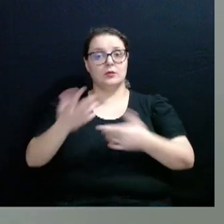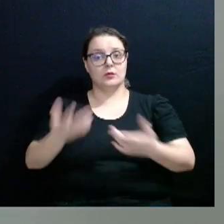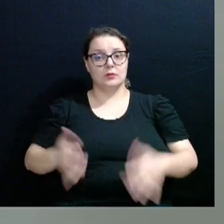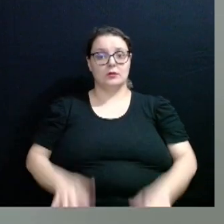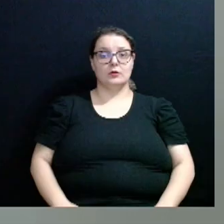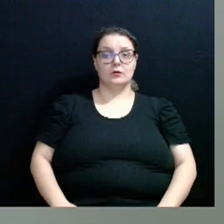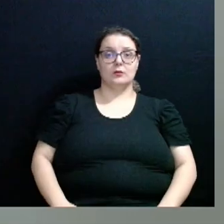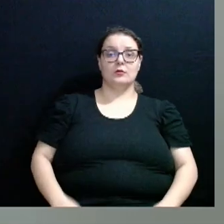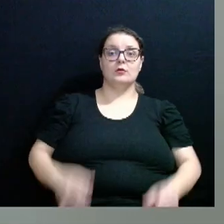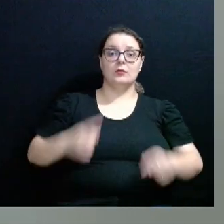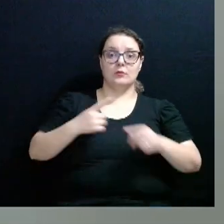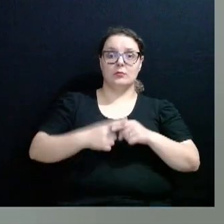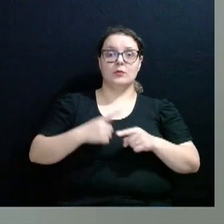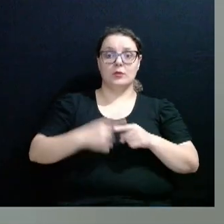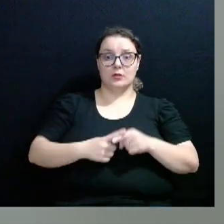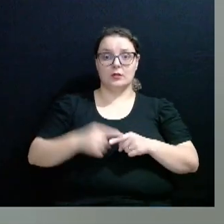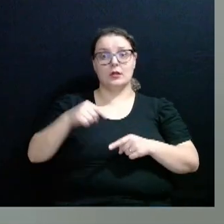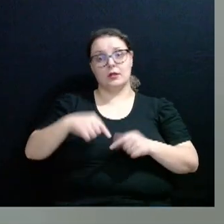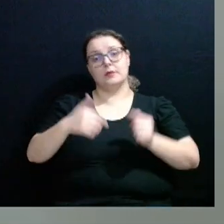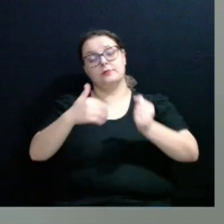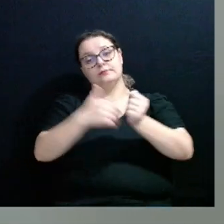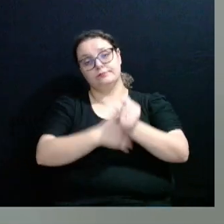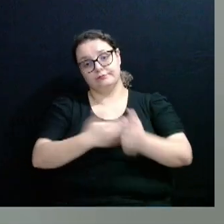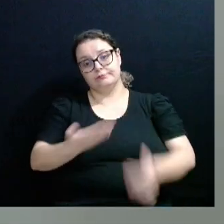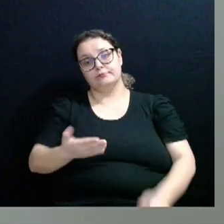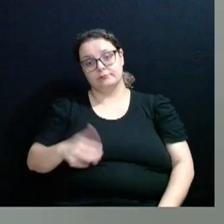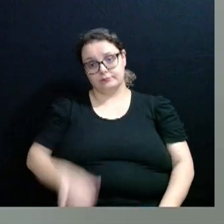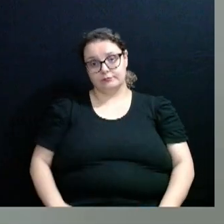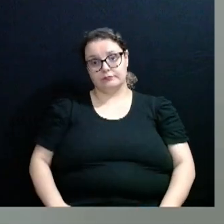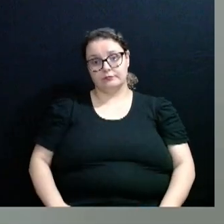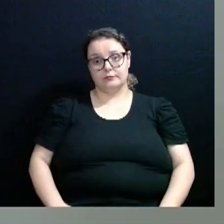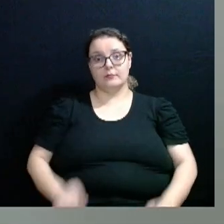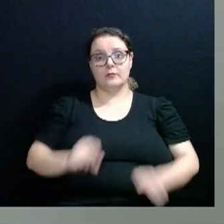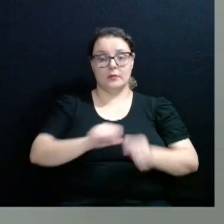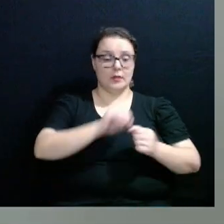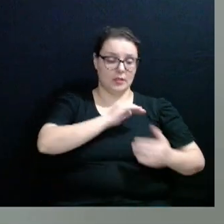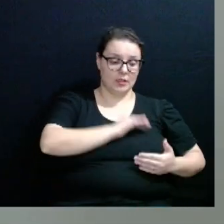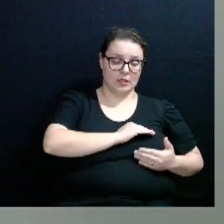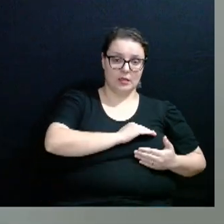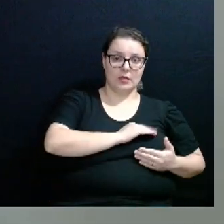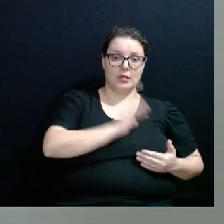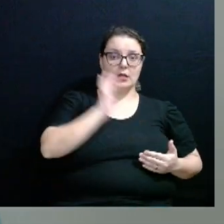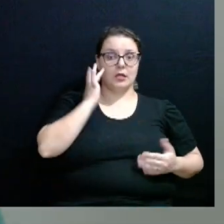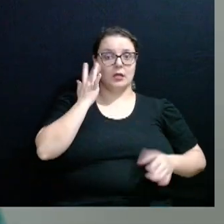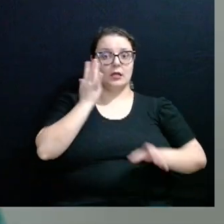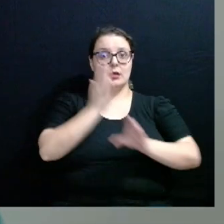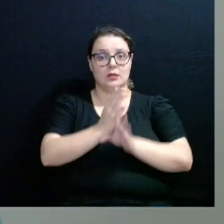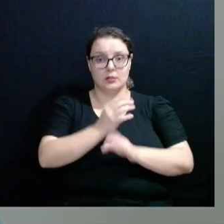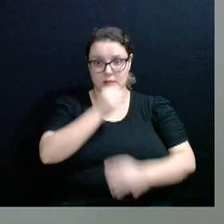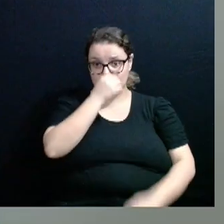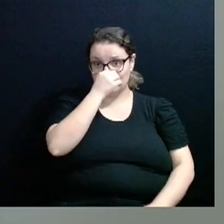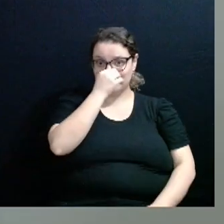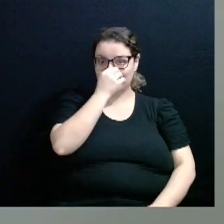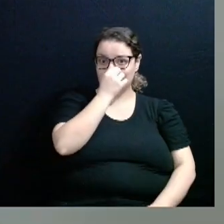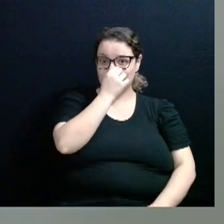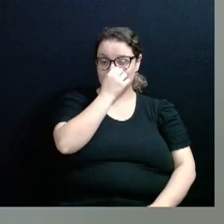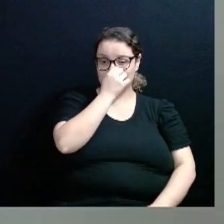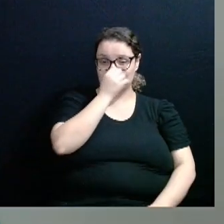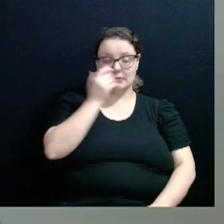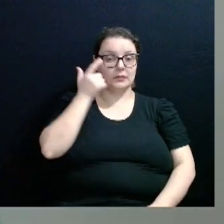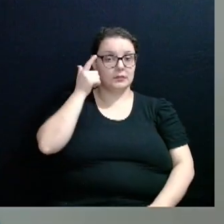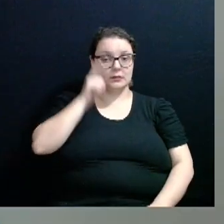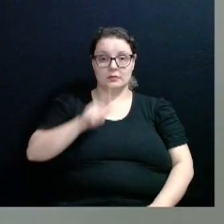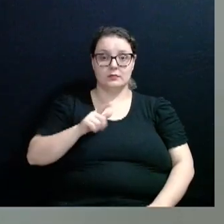aí mora um grande perigo. Você fazer a mamografia, achar alguma coisa e depois não conseguir investigar. Porque